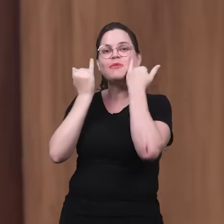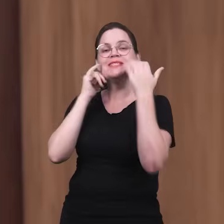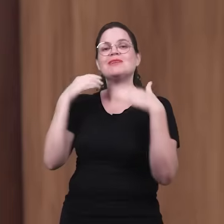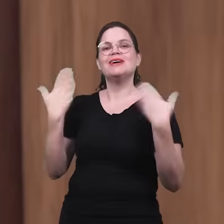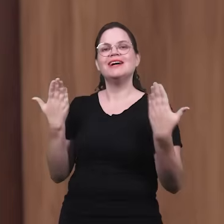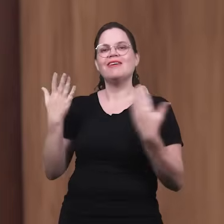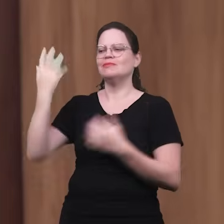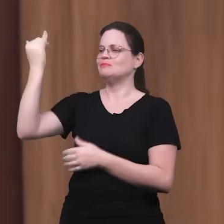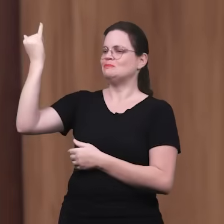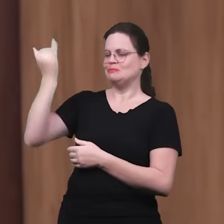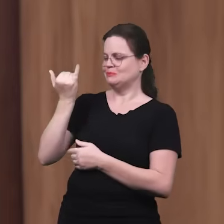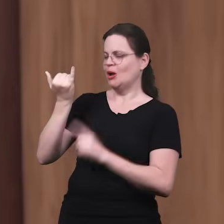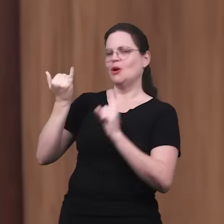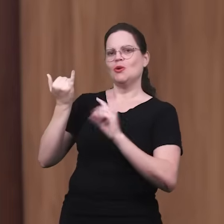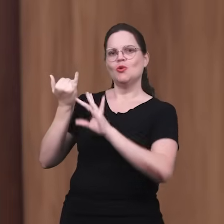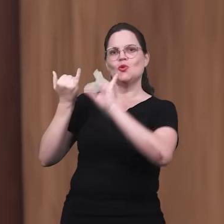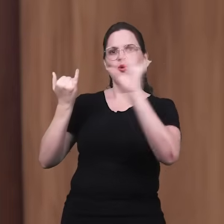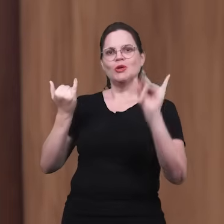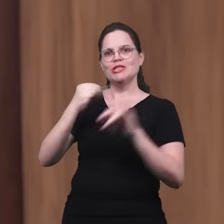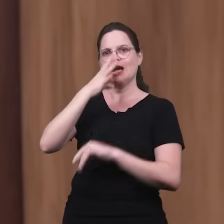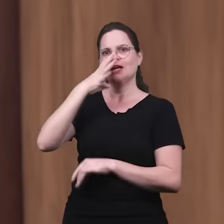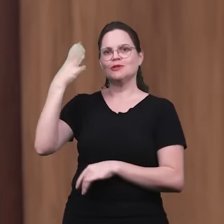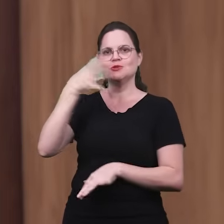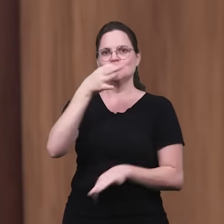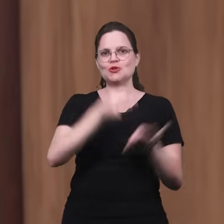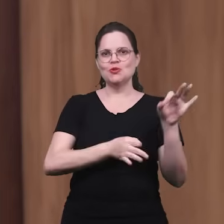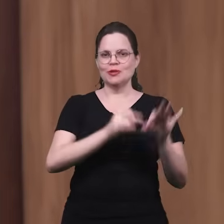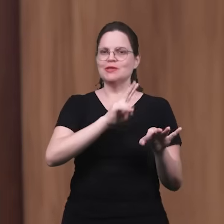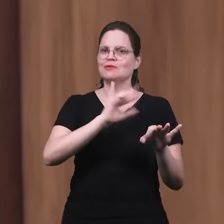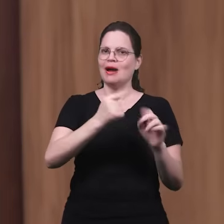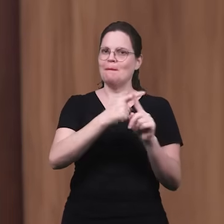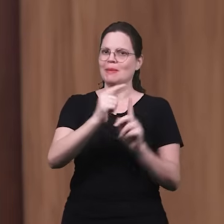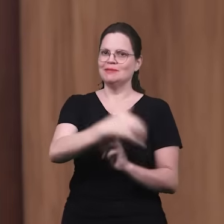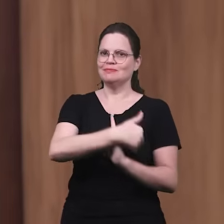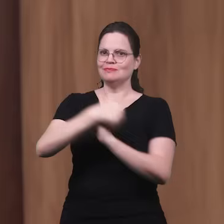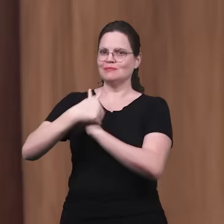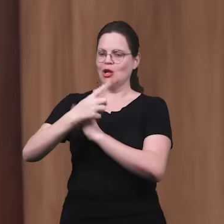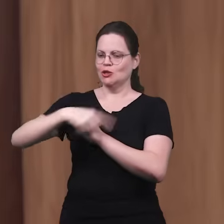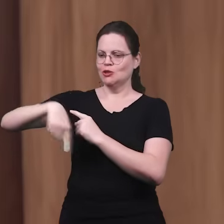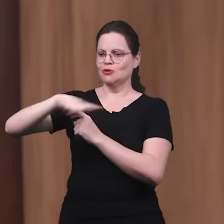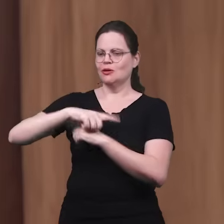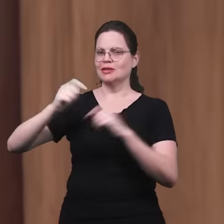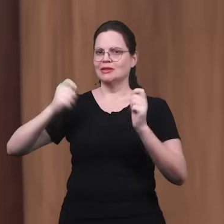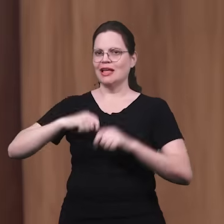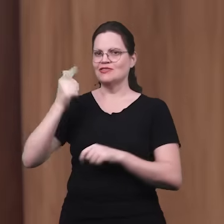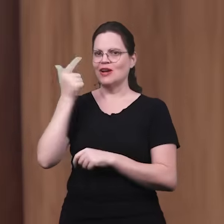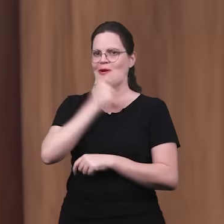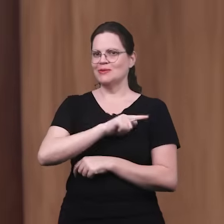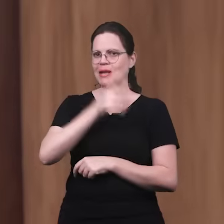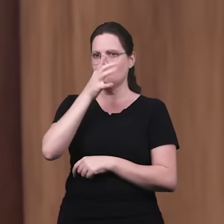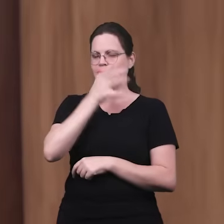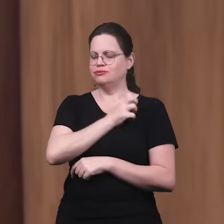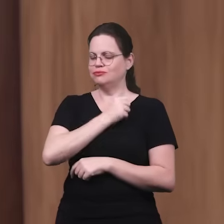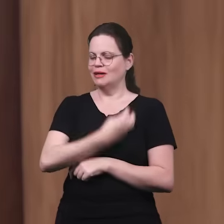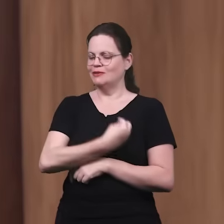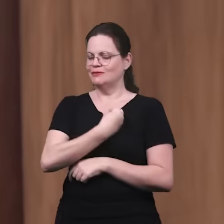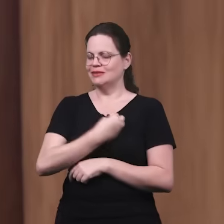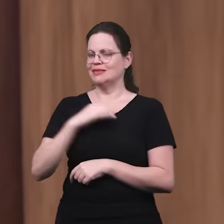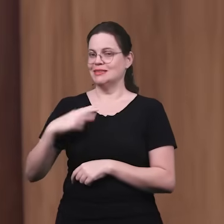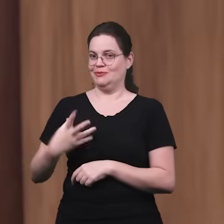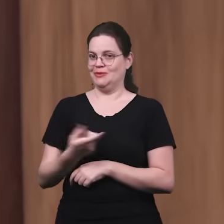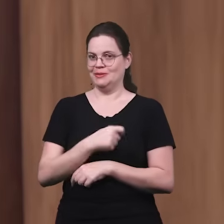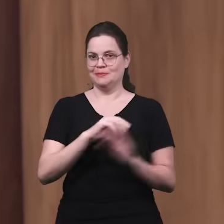é que vai chegar o dia do juízo, mas a igreja vai ser retirada antes desse dia do juízo. E outra coisa